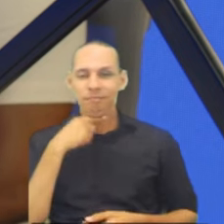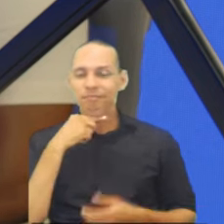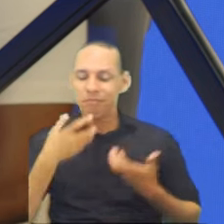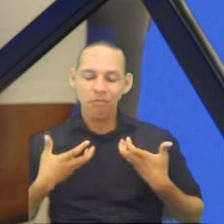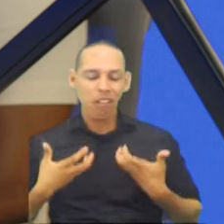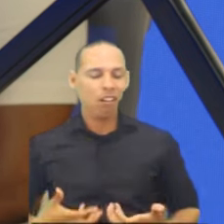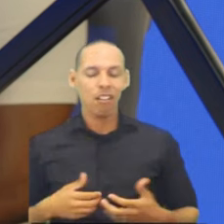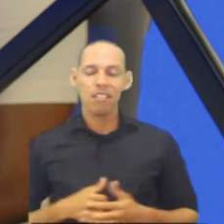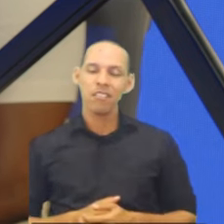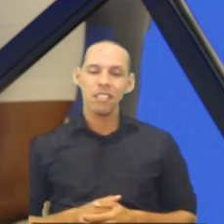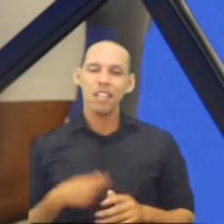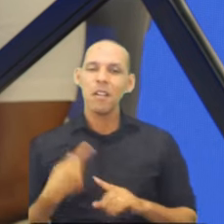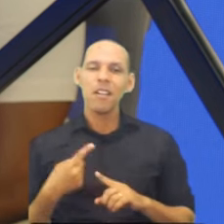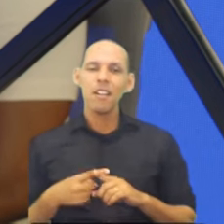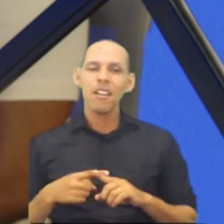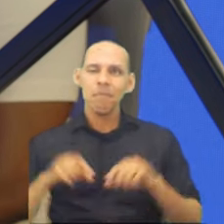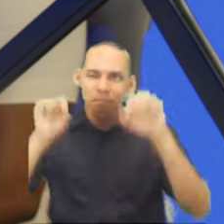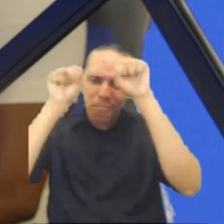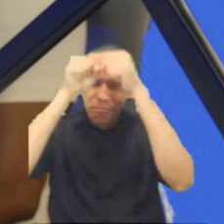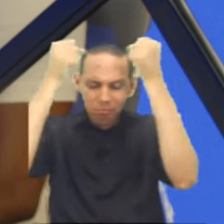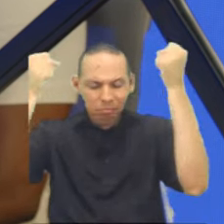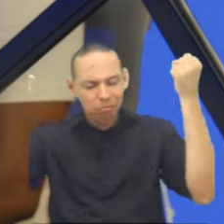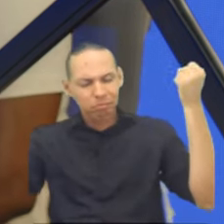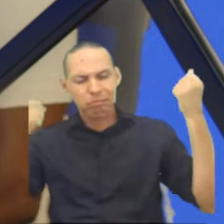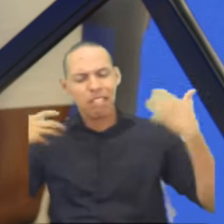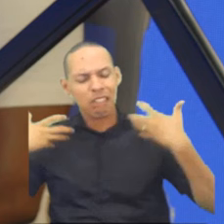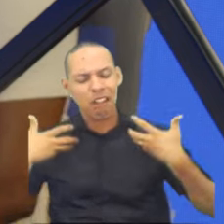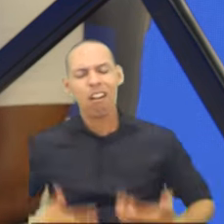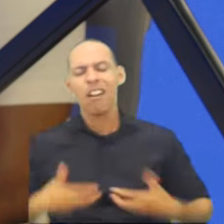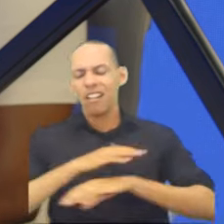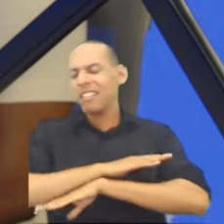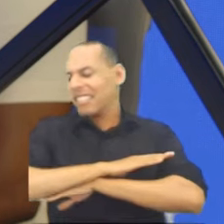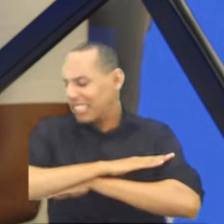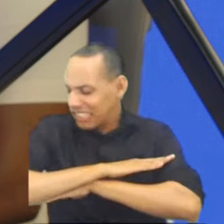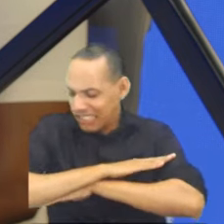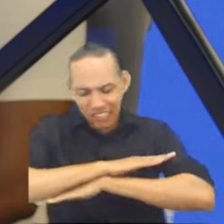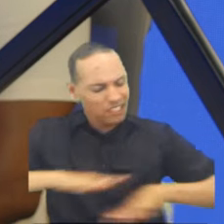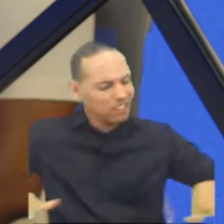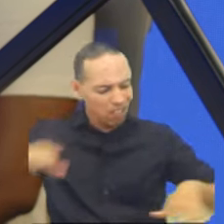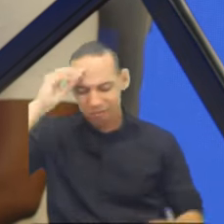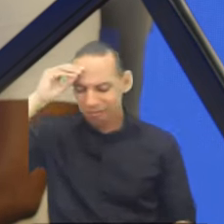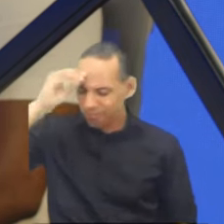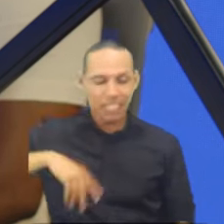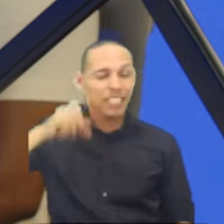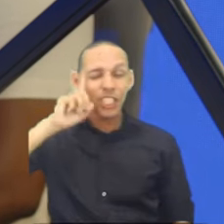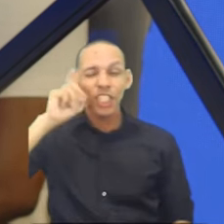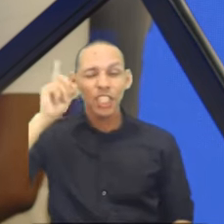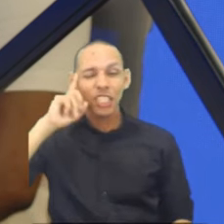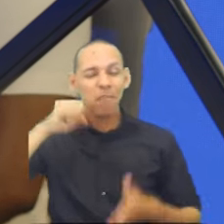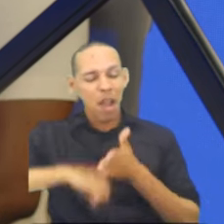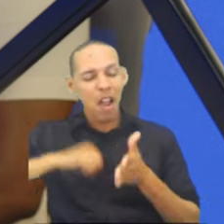tem quebrado mentalmente porque te quebra a cabeça chega uma hora que você não aguenta são várias batalhas num